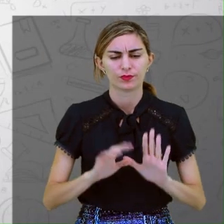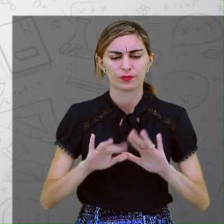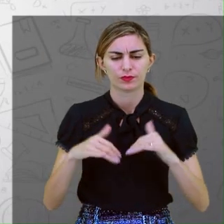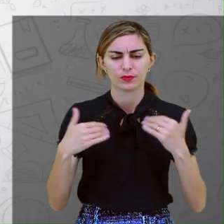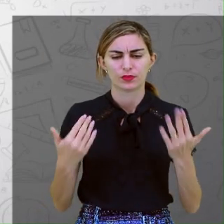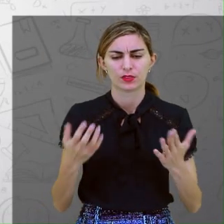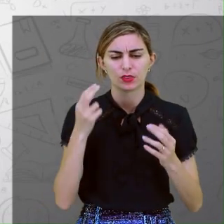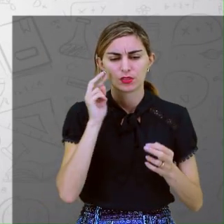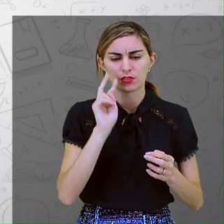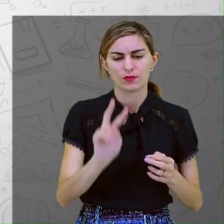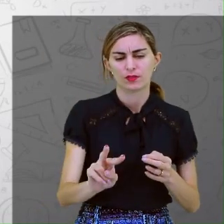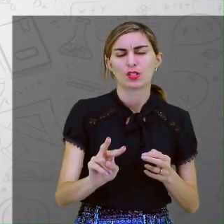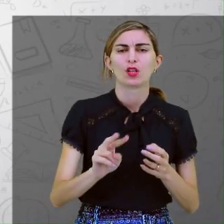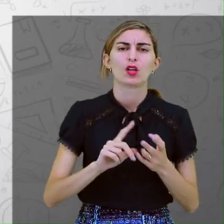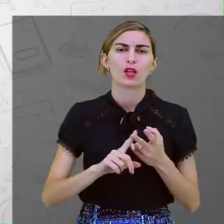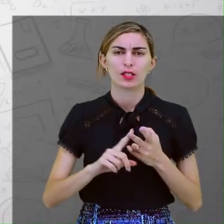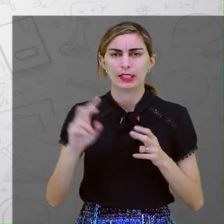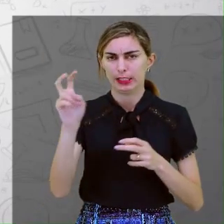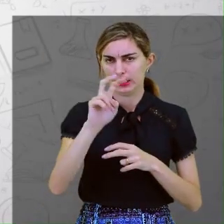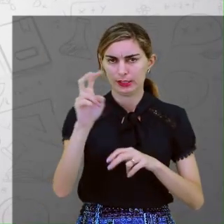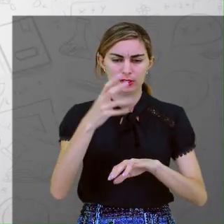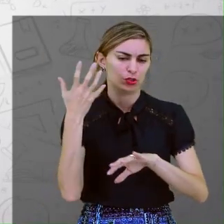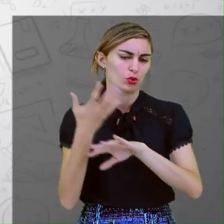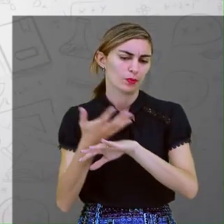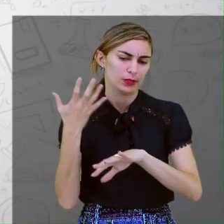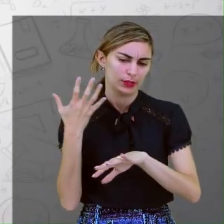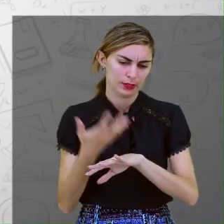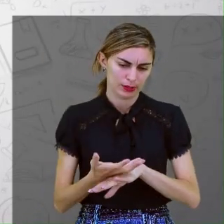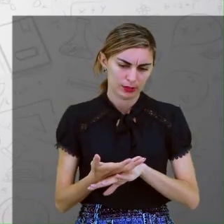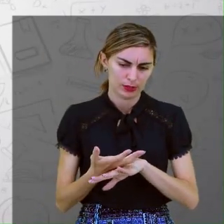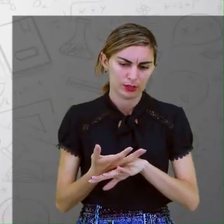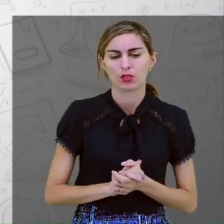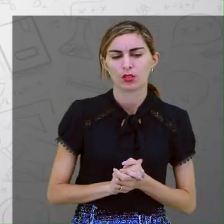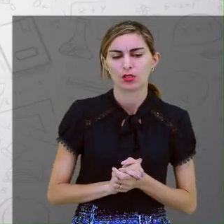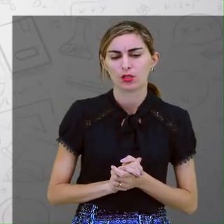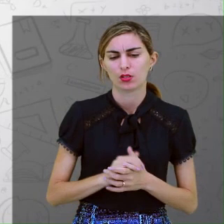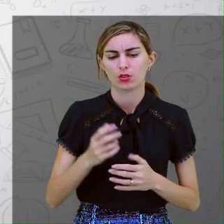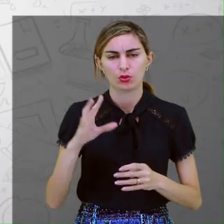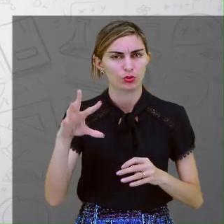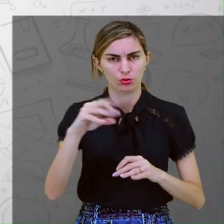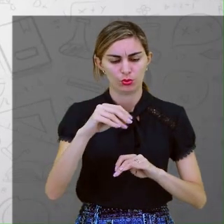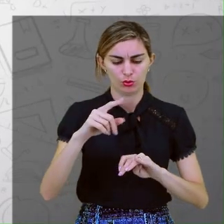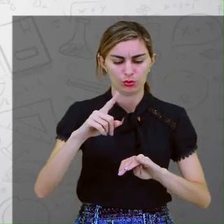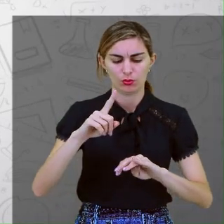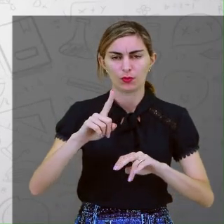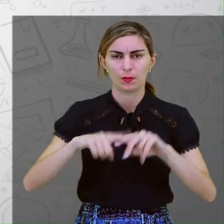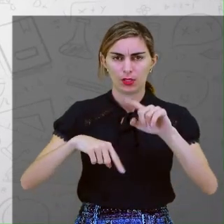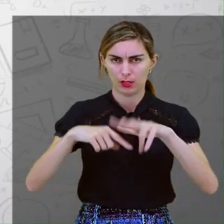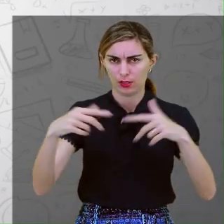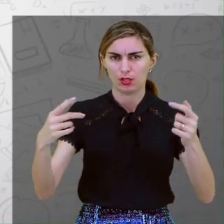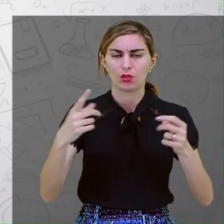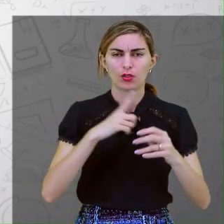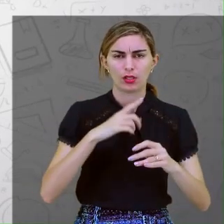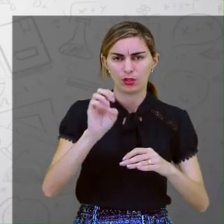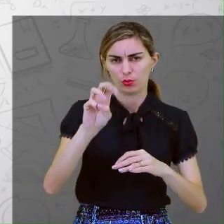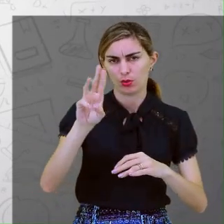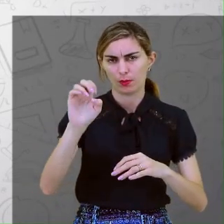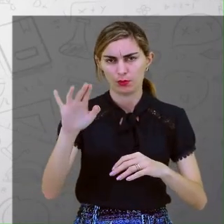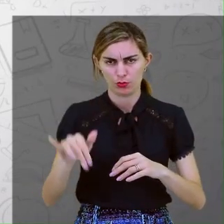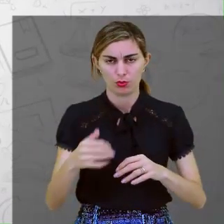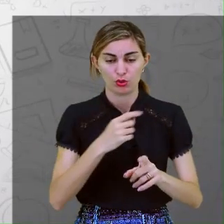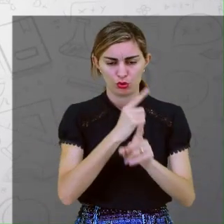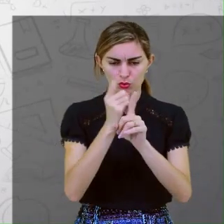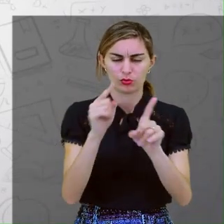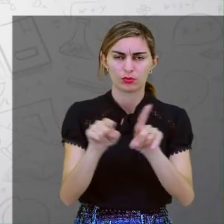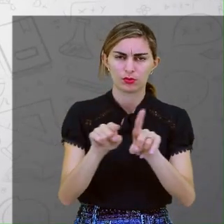Então, a gente vai partir agora para a quinta competência. Todo o material está disponível lá no e-book e vocês vão